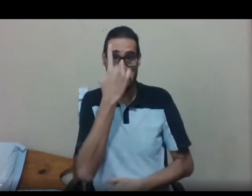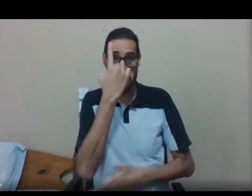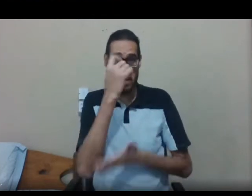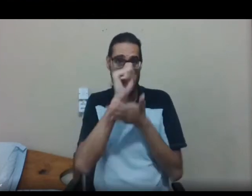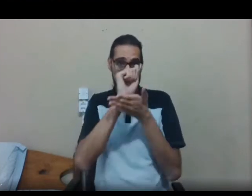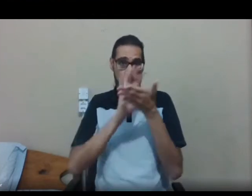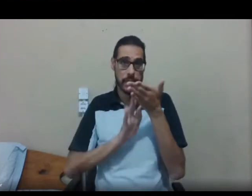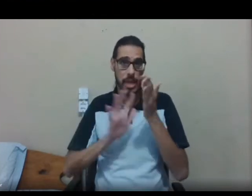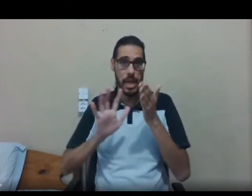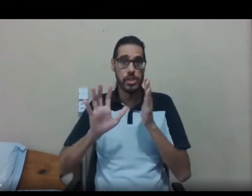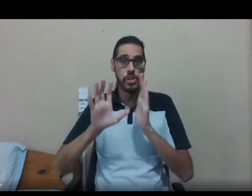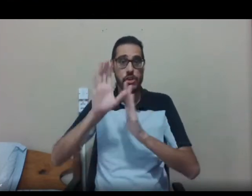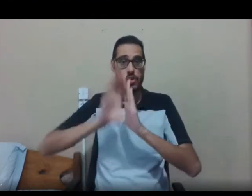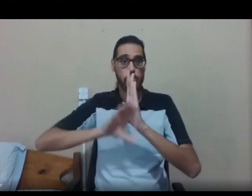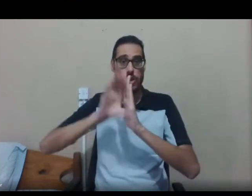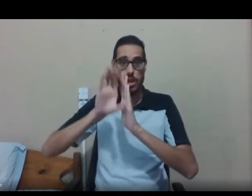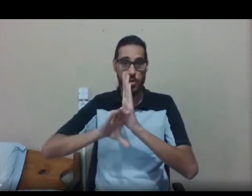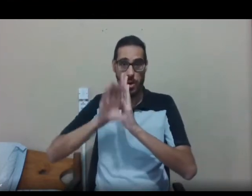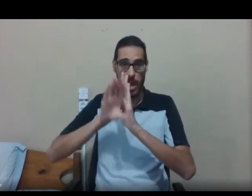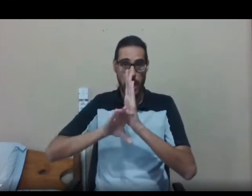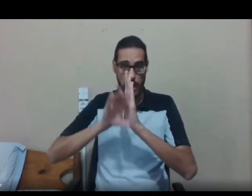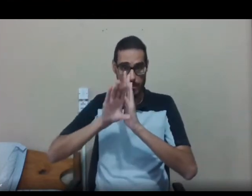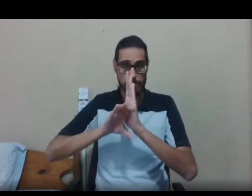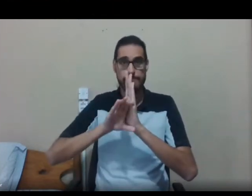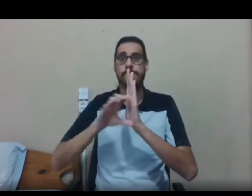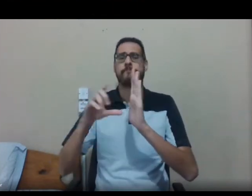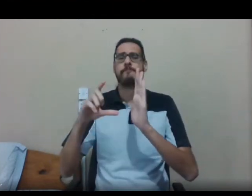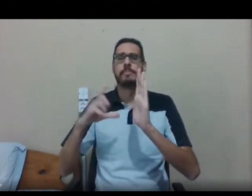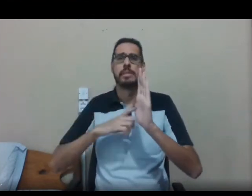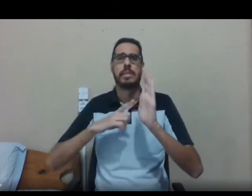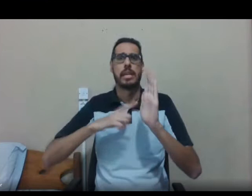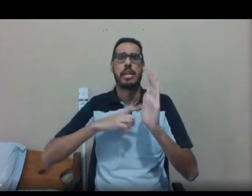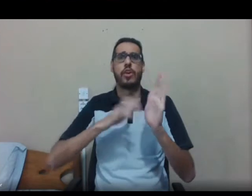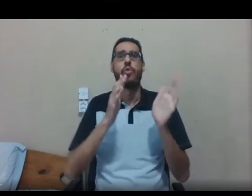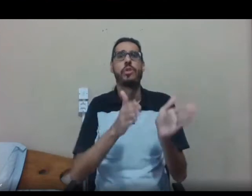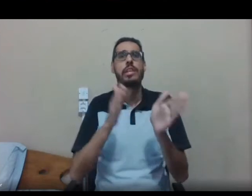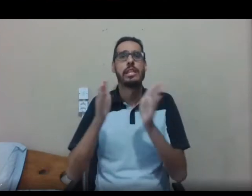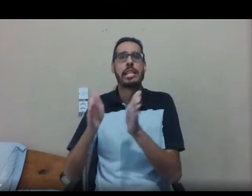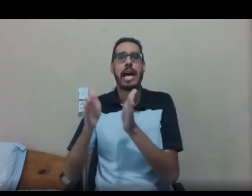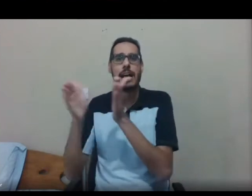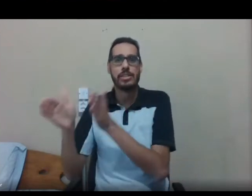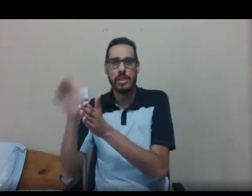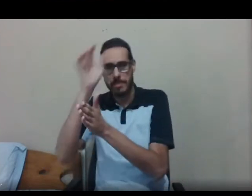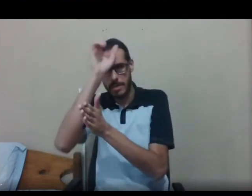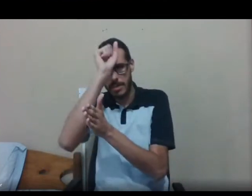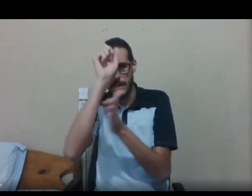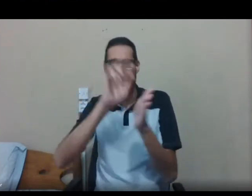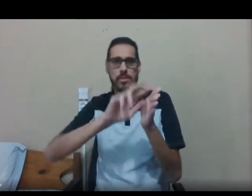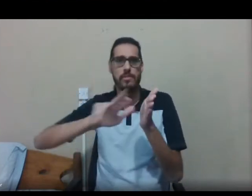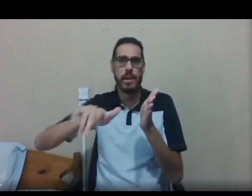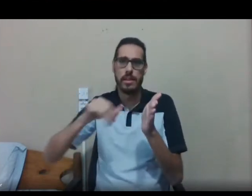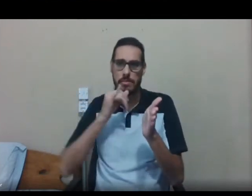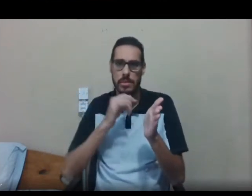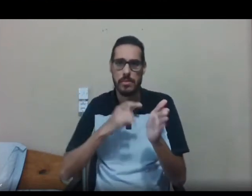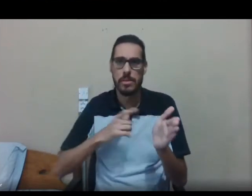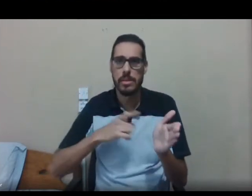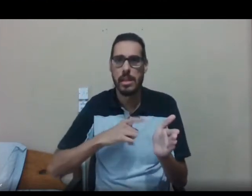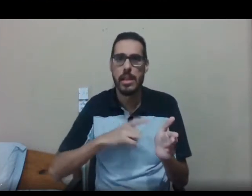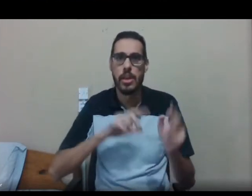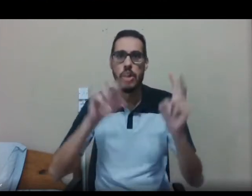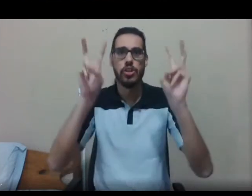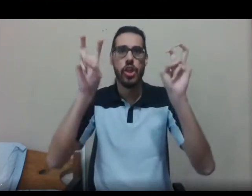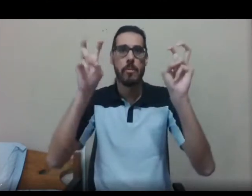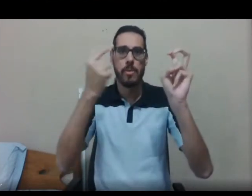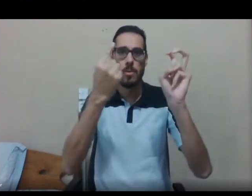2 também, né, com abertura, desenvolvimento e fechamento. E assim acontece sucessivamente até você concluir aquele